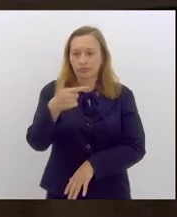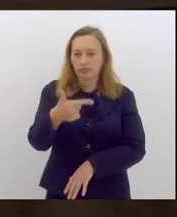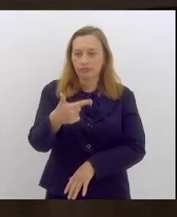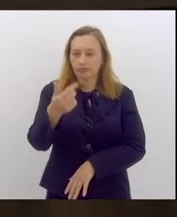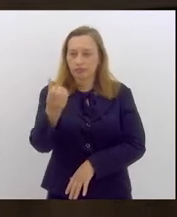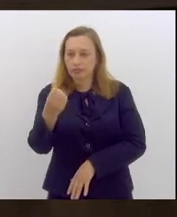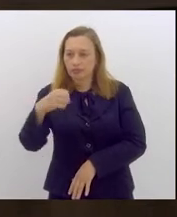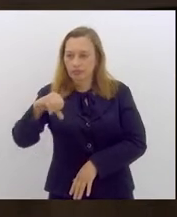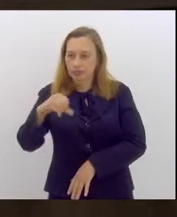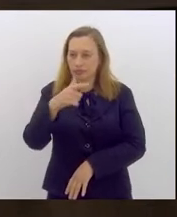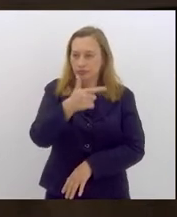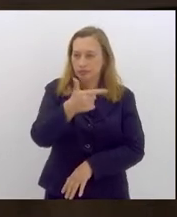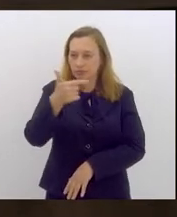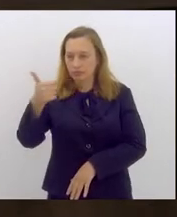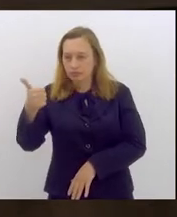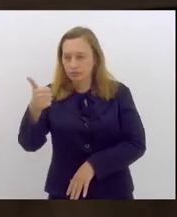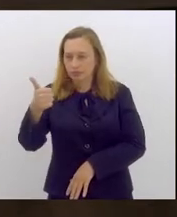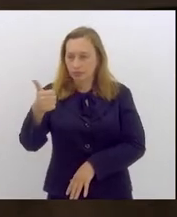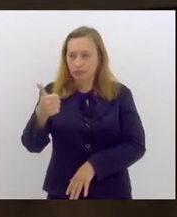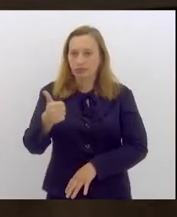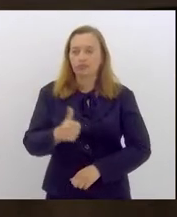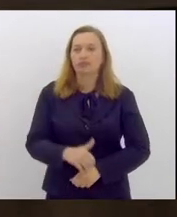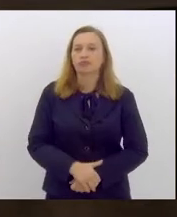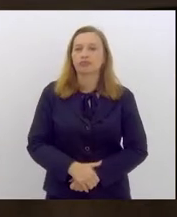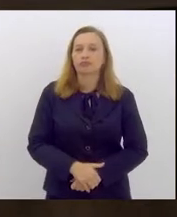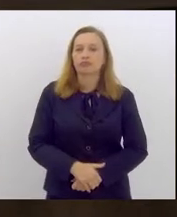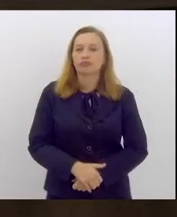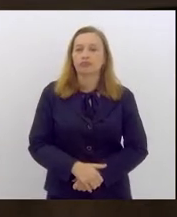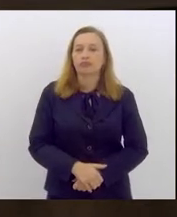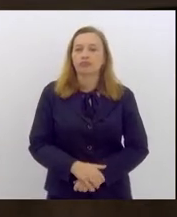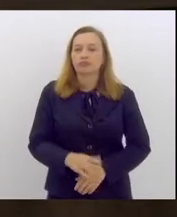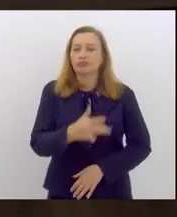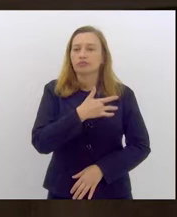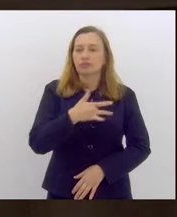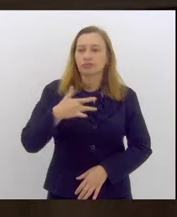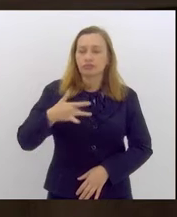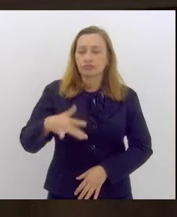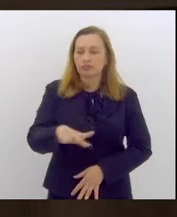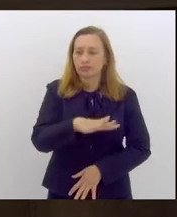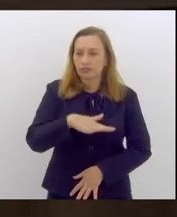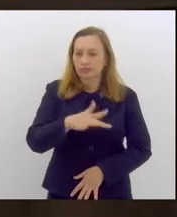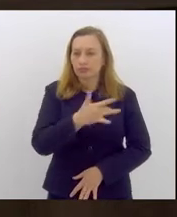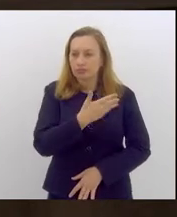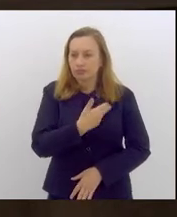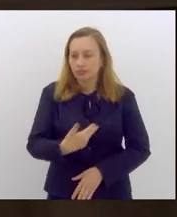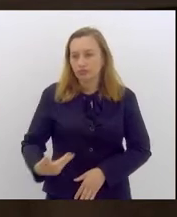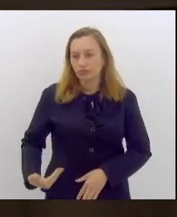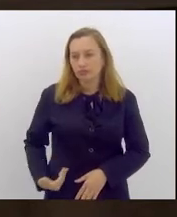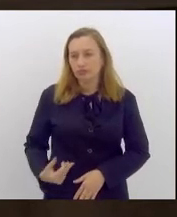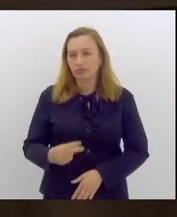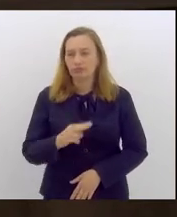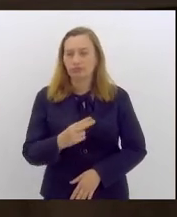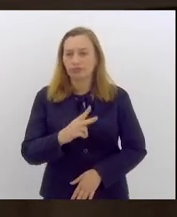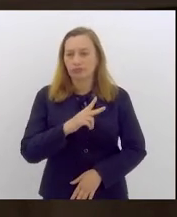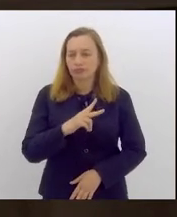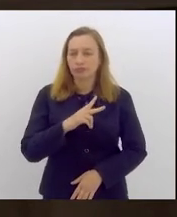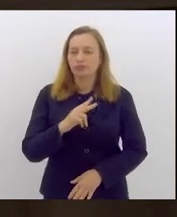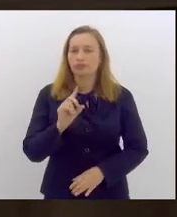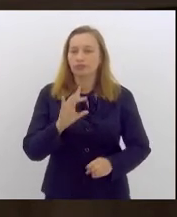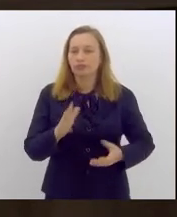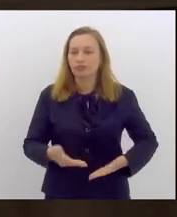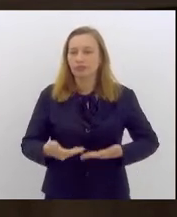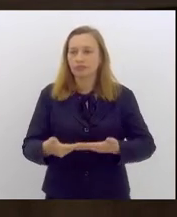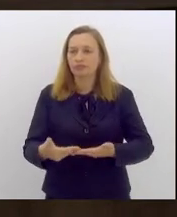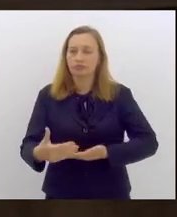21, que determina que os estabelecimentos de saúde públicos ou privados somente poderão oferecer